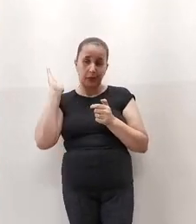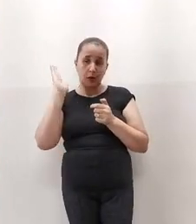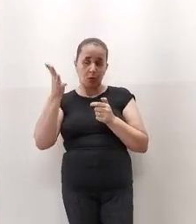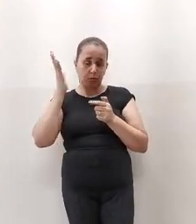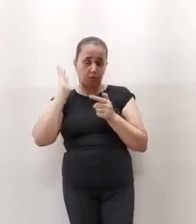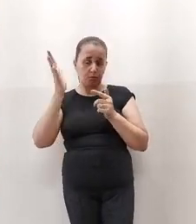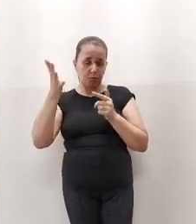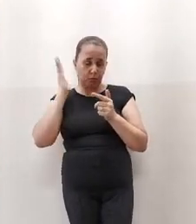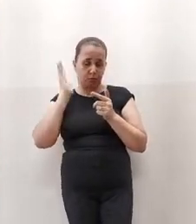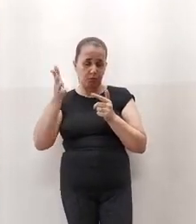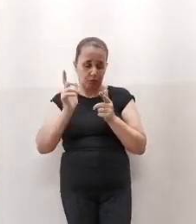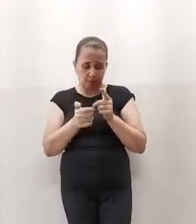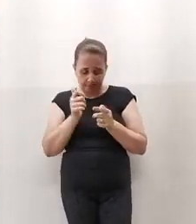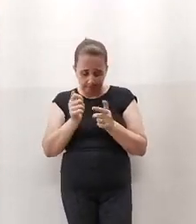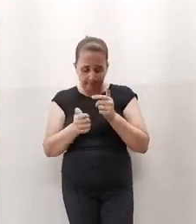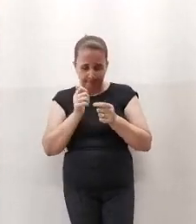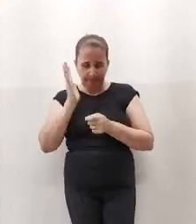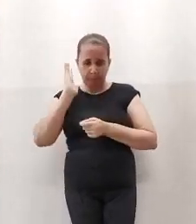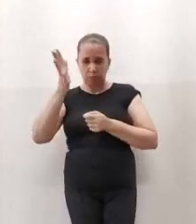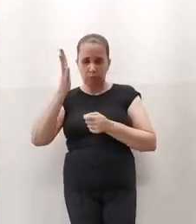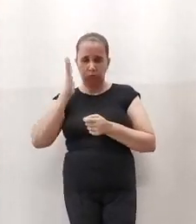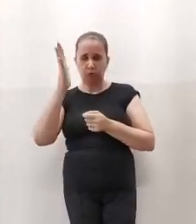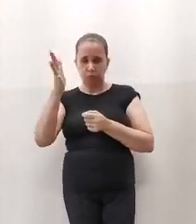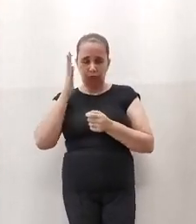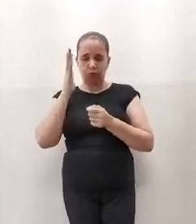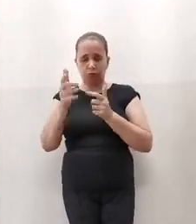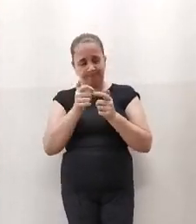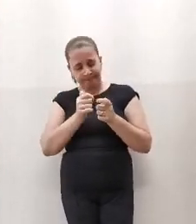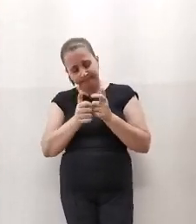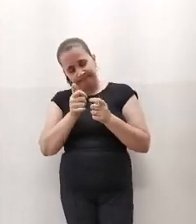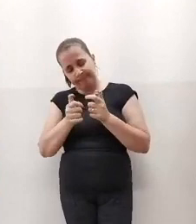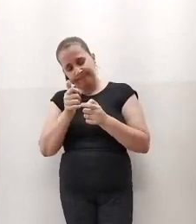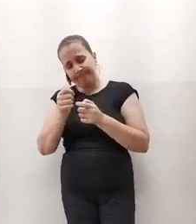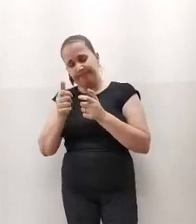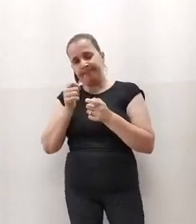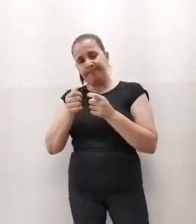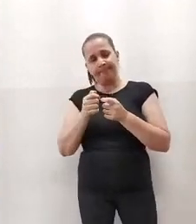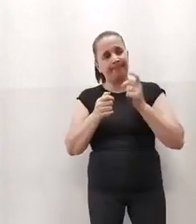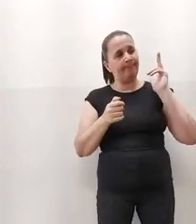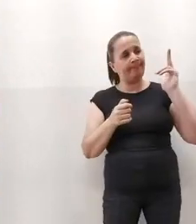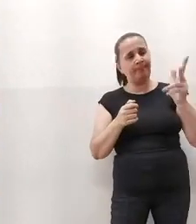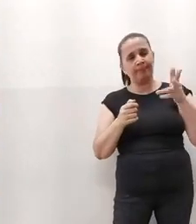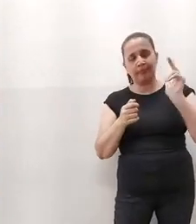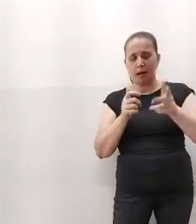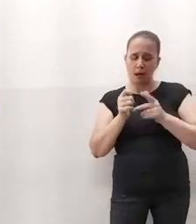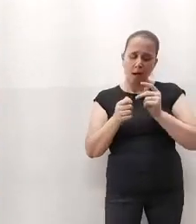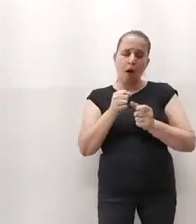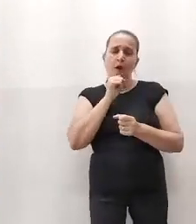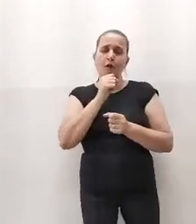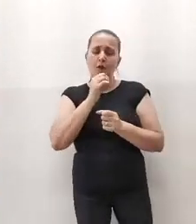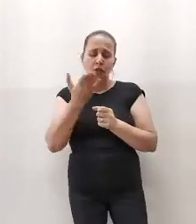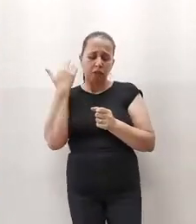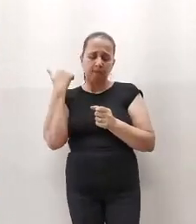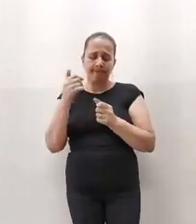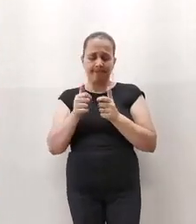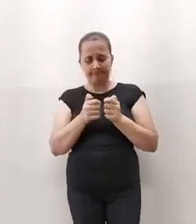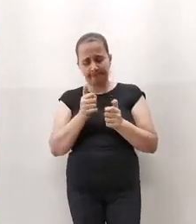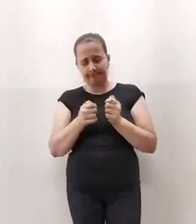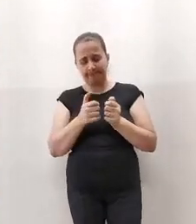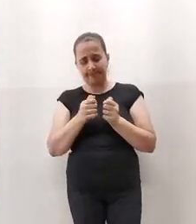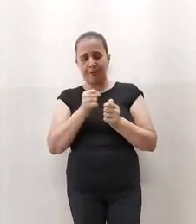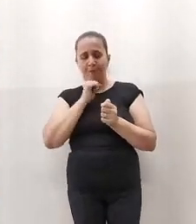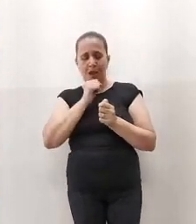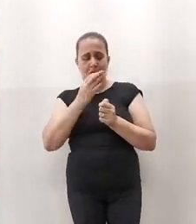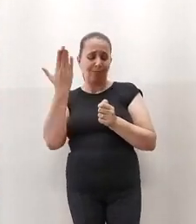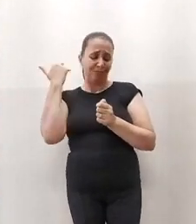paisagens passando, você fica olhando o seu celular, vendo fotos antigas de relacionamentos idiotas